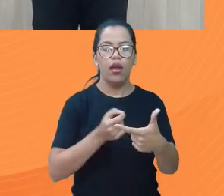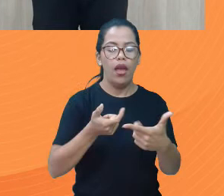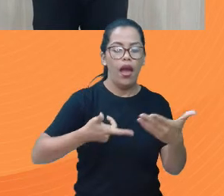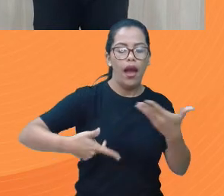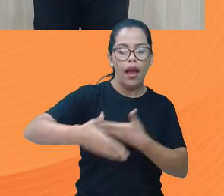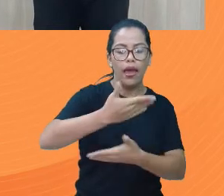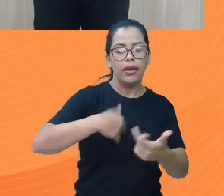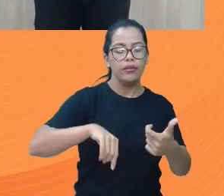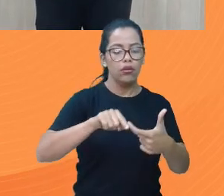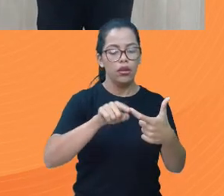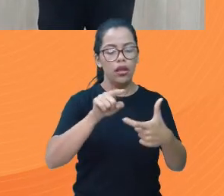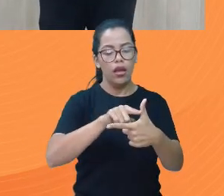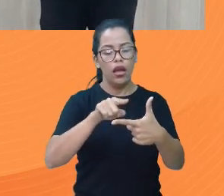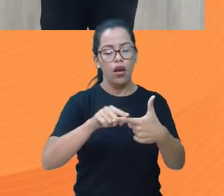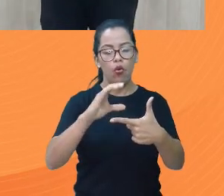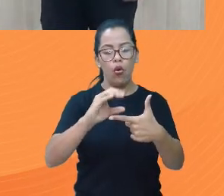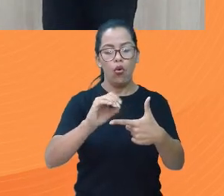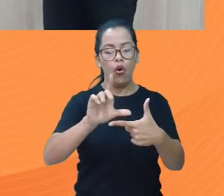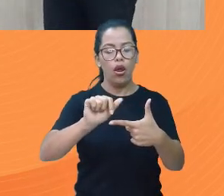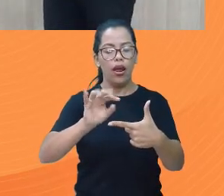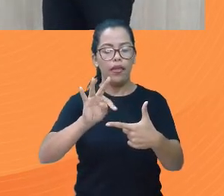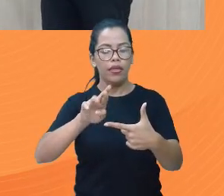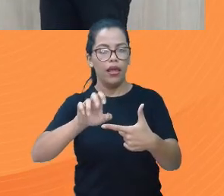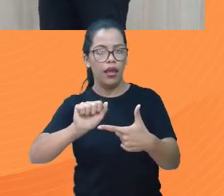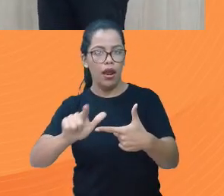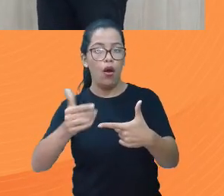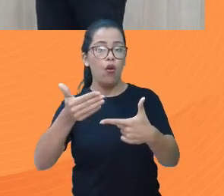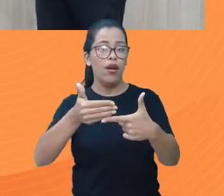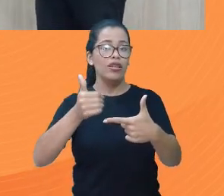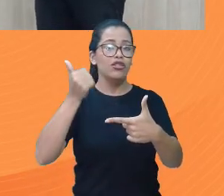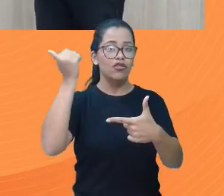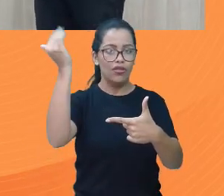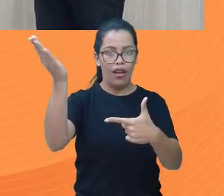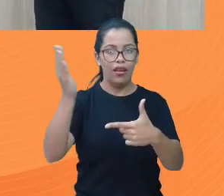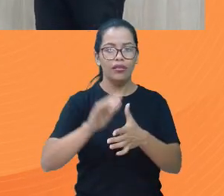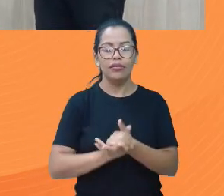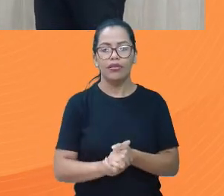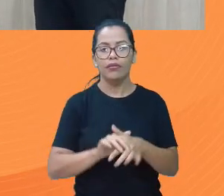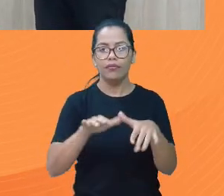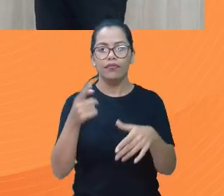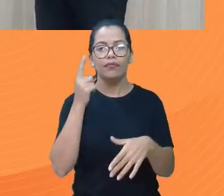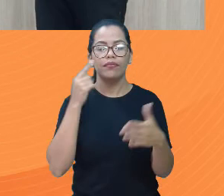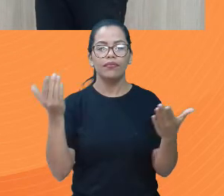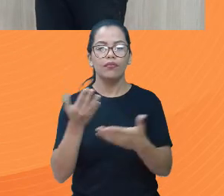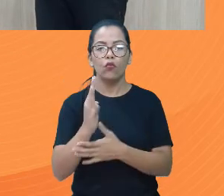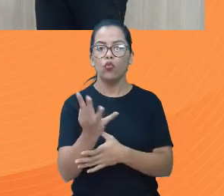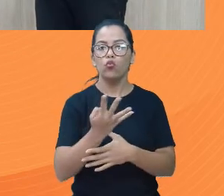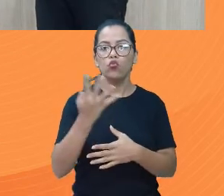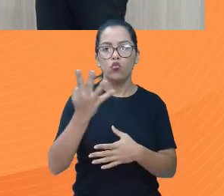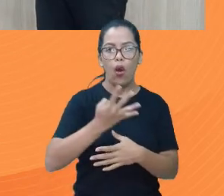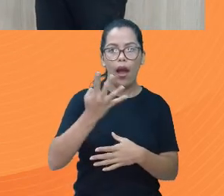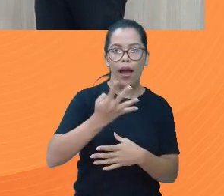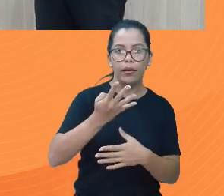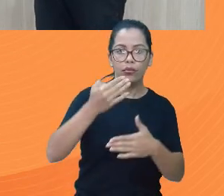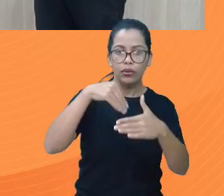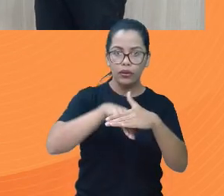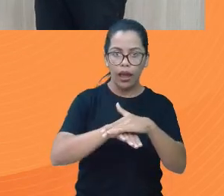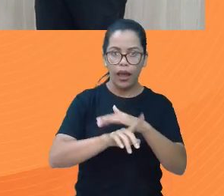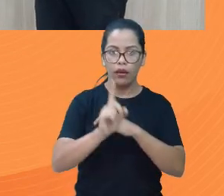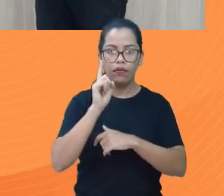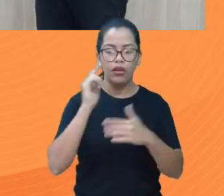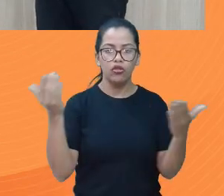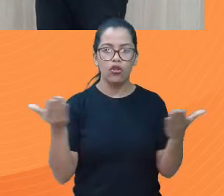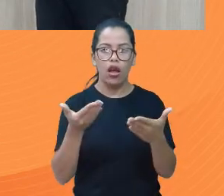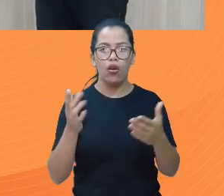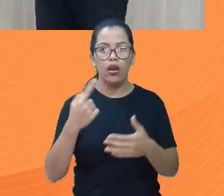ângulos colaterais externos, tá joia? Então, observa esses 4 ângulos aí internos e a gente sabe que o